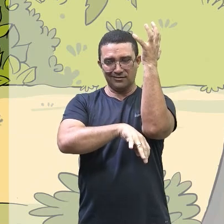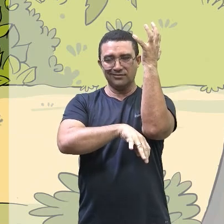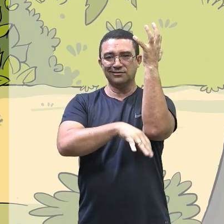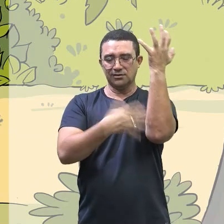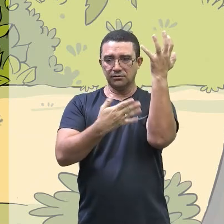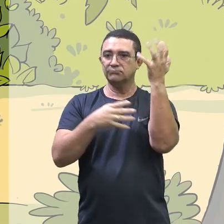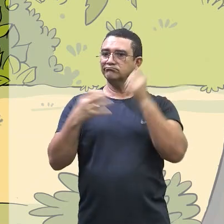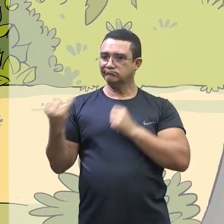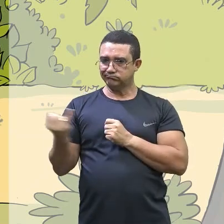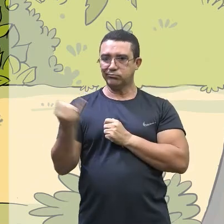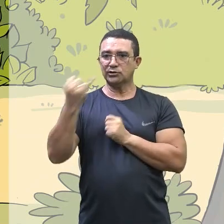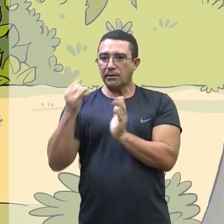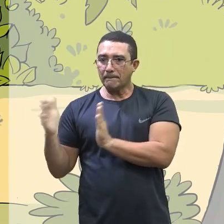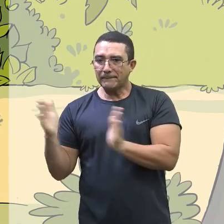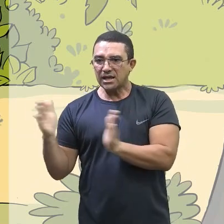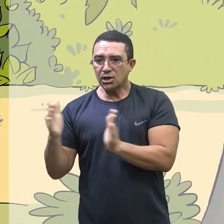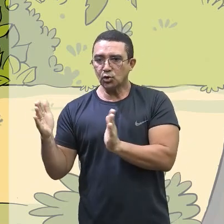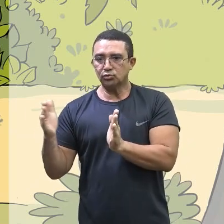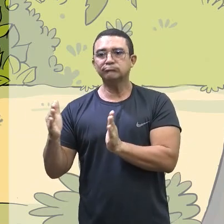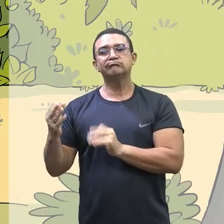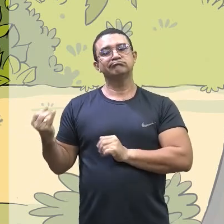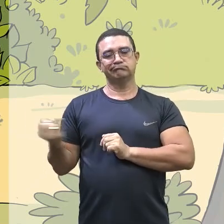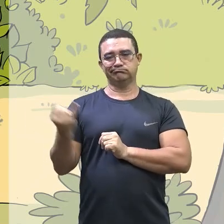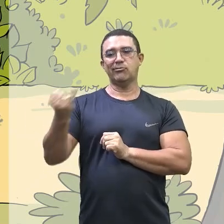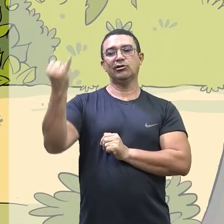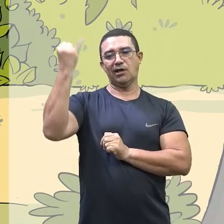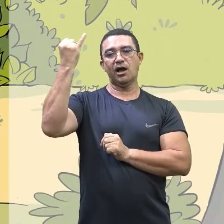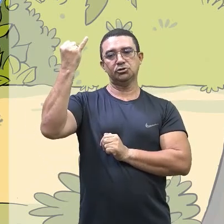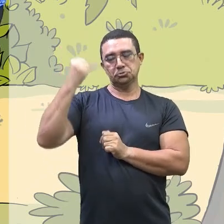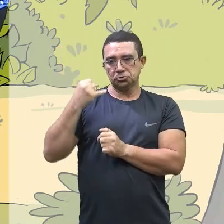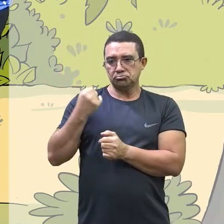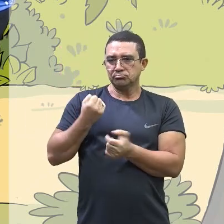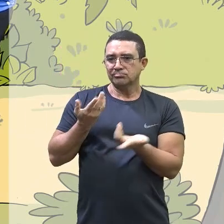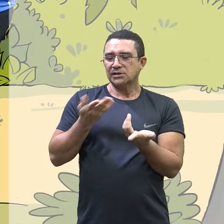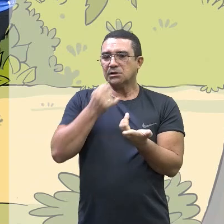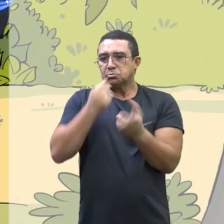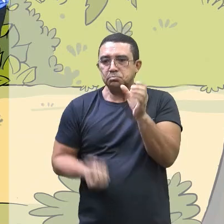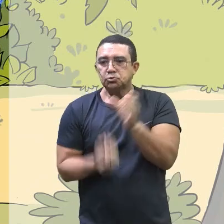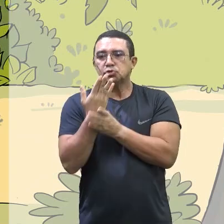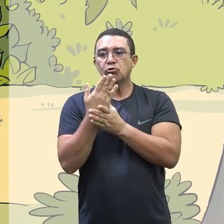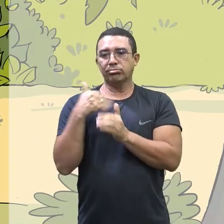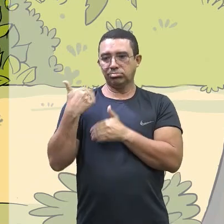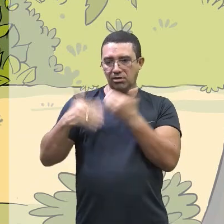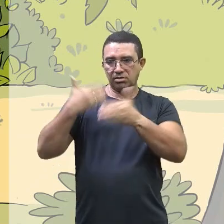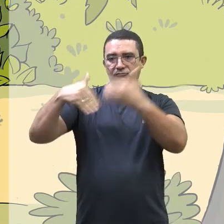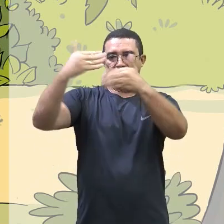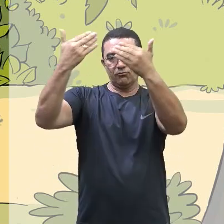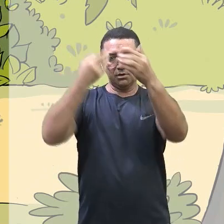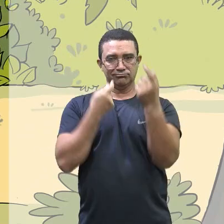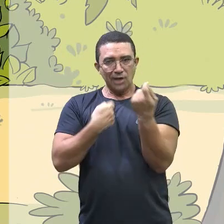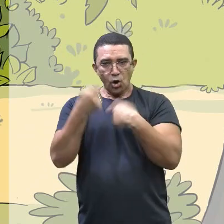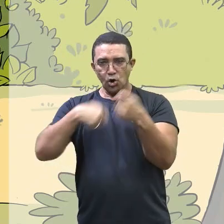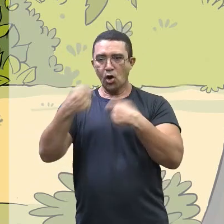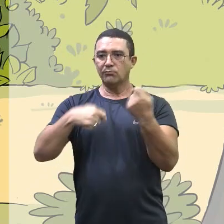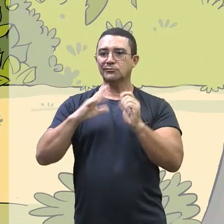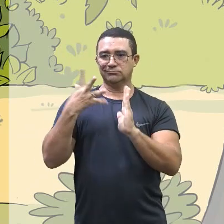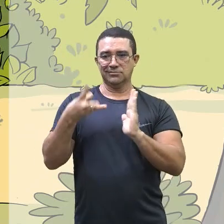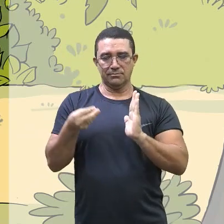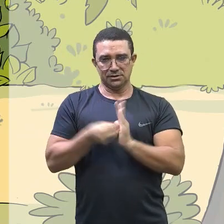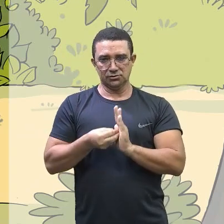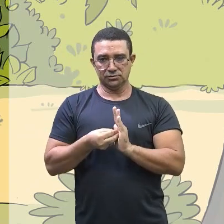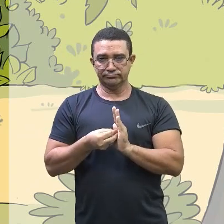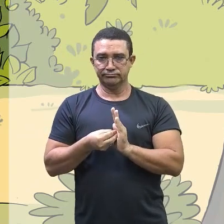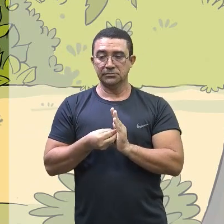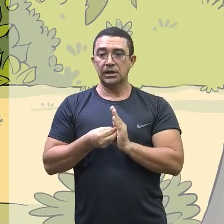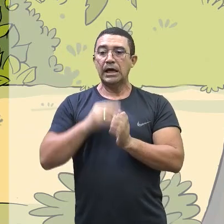a Amazônia, né? Legal, porque veio ali proporcionando desenvolvimento econômico, não é, professor? Sim. E diante disso,